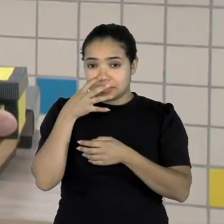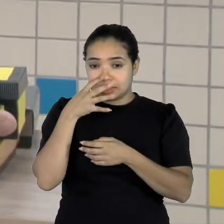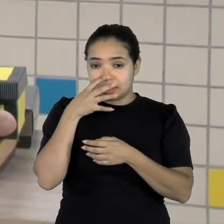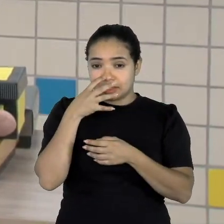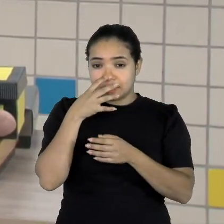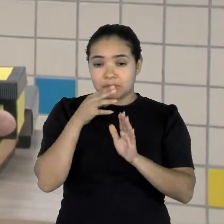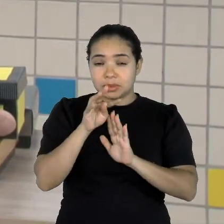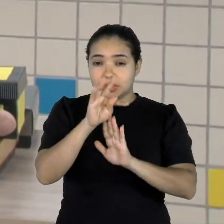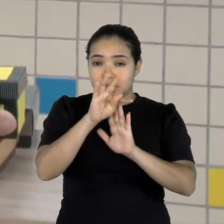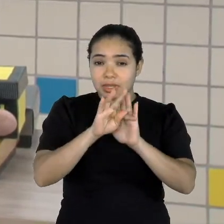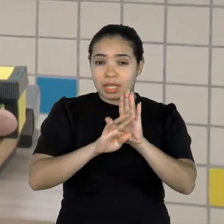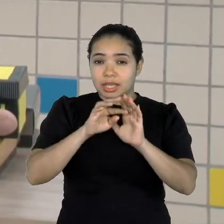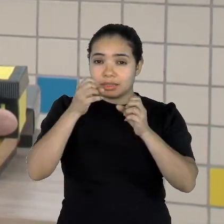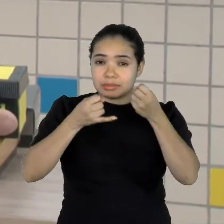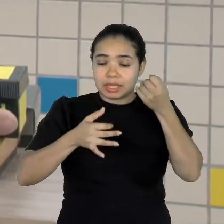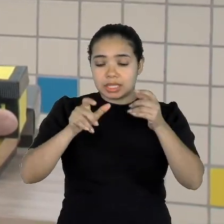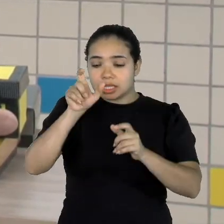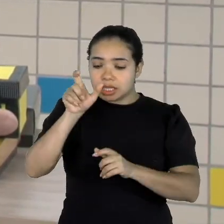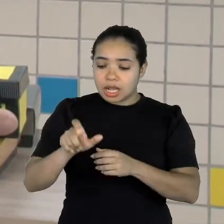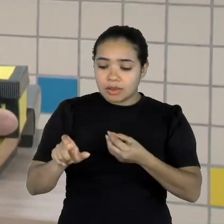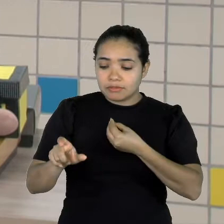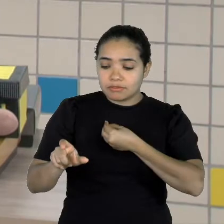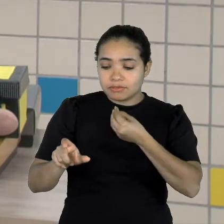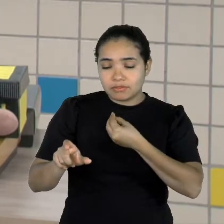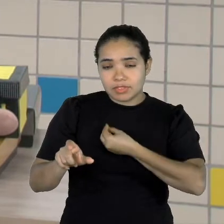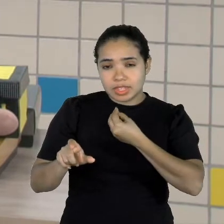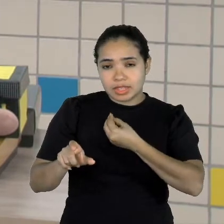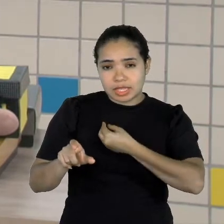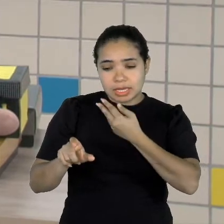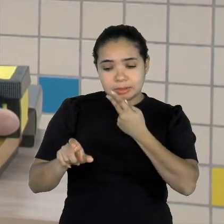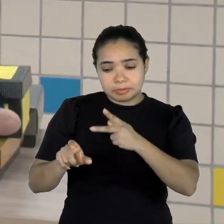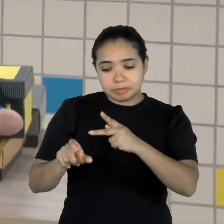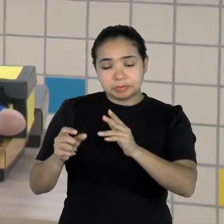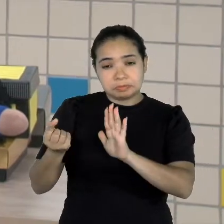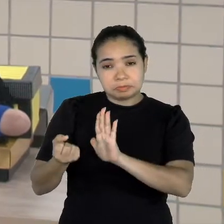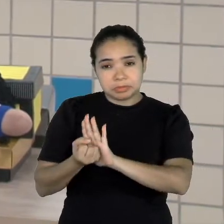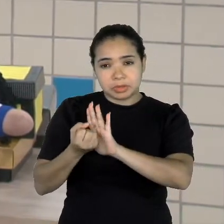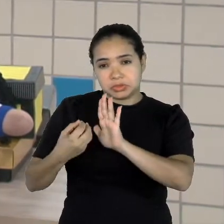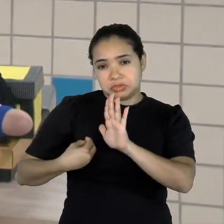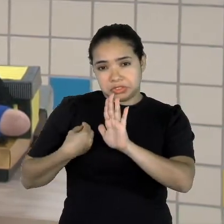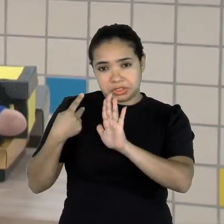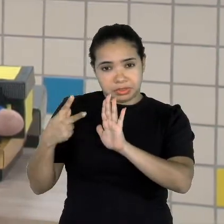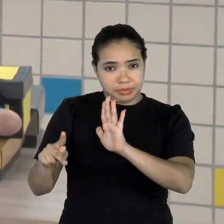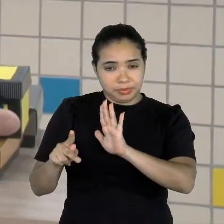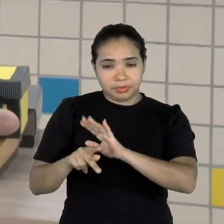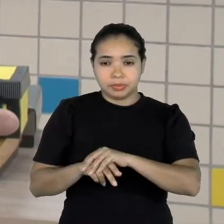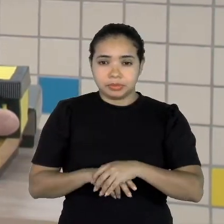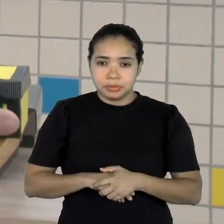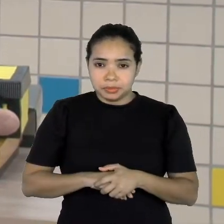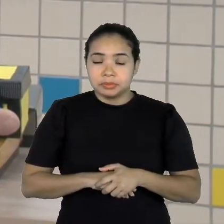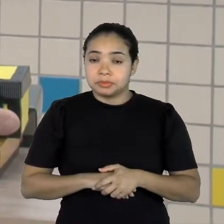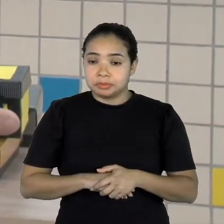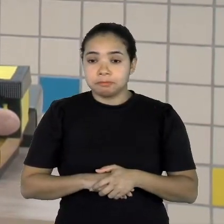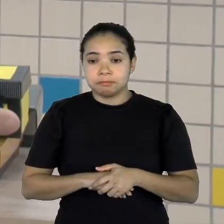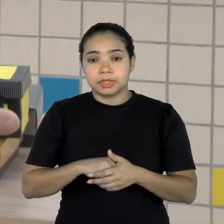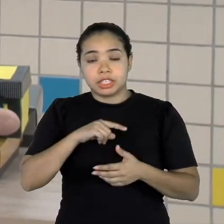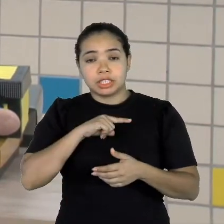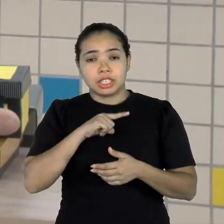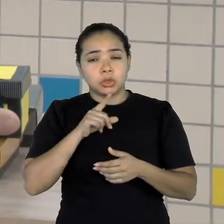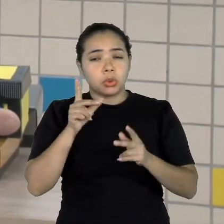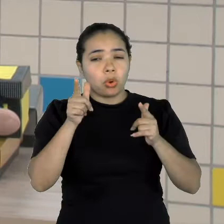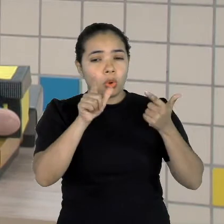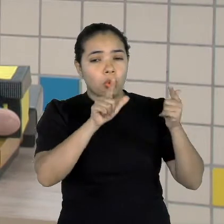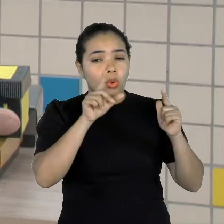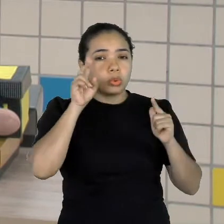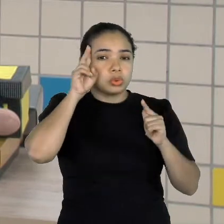que é um texto que está falando da vida de alguém, que é algo que marcou a vida dessa pessoa. Talvez tenha outras histórias que